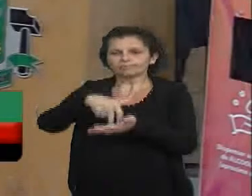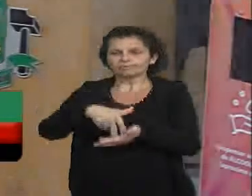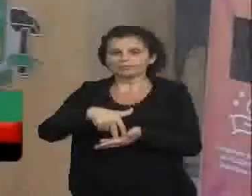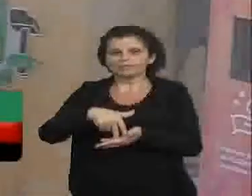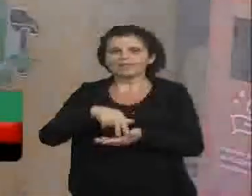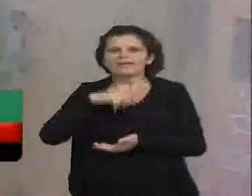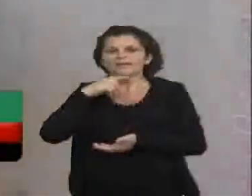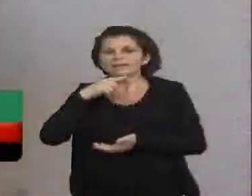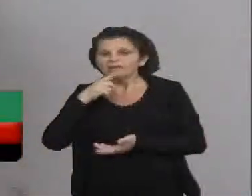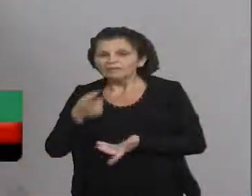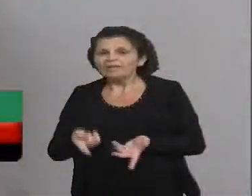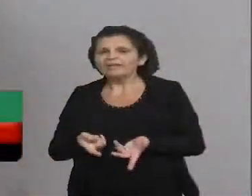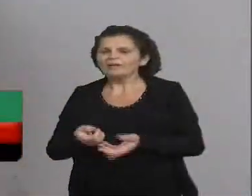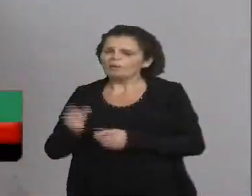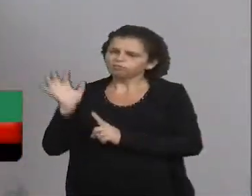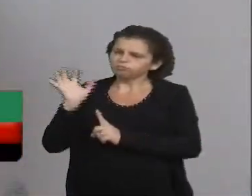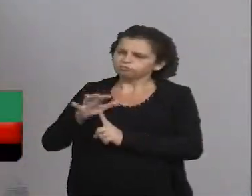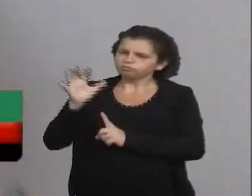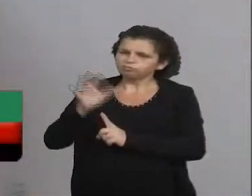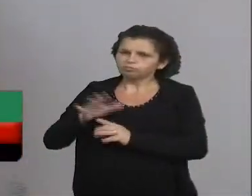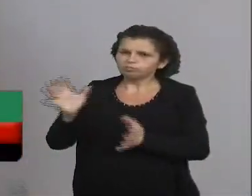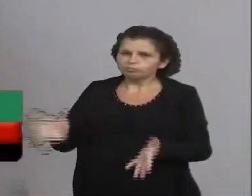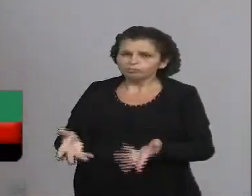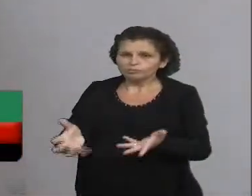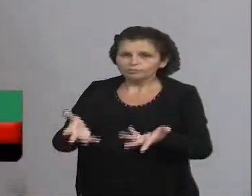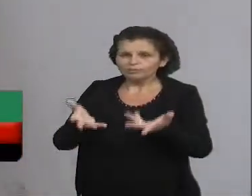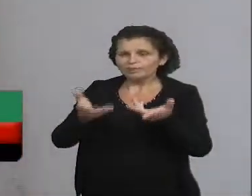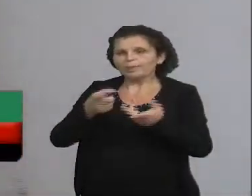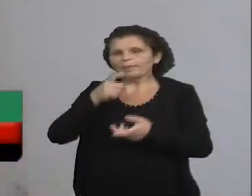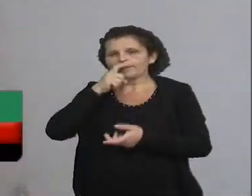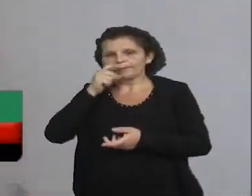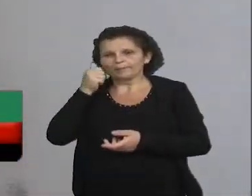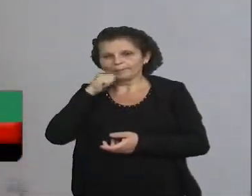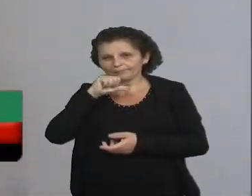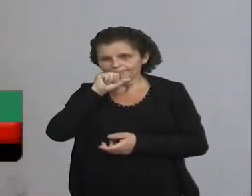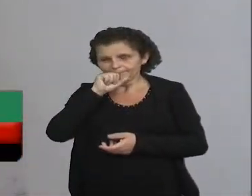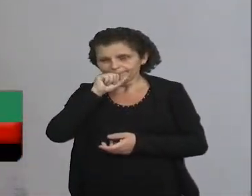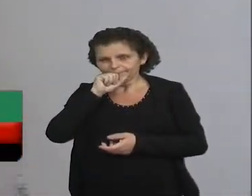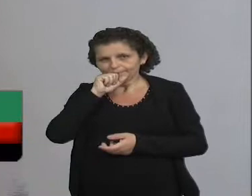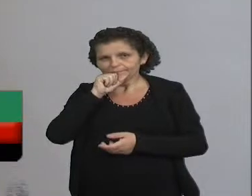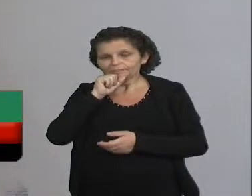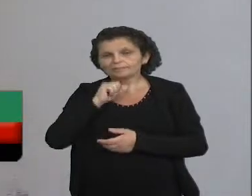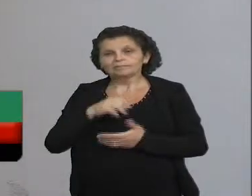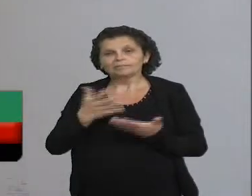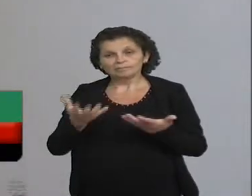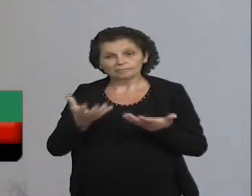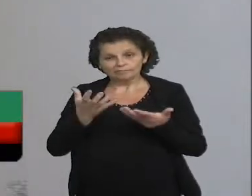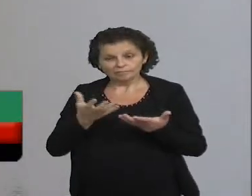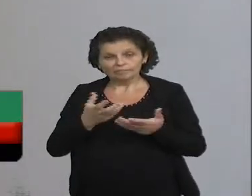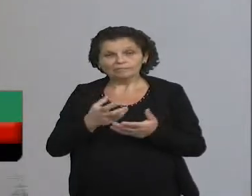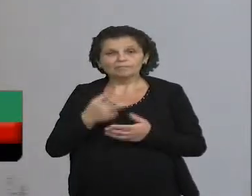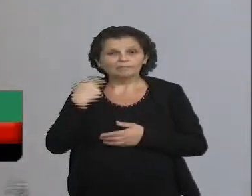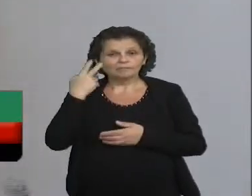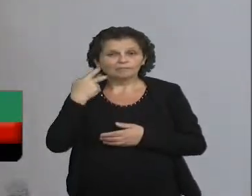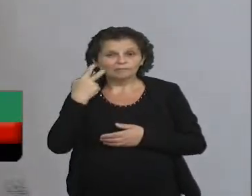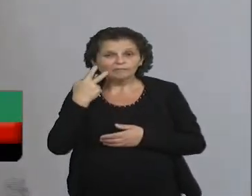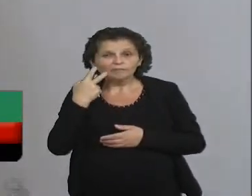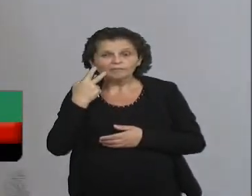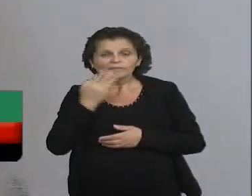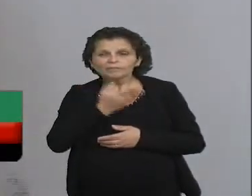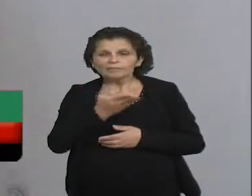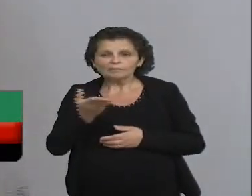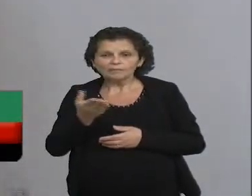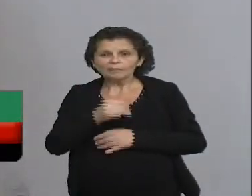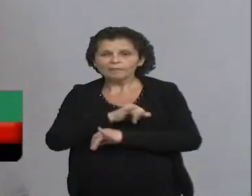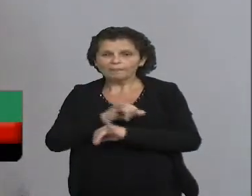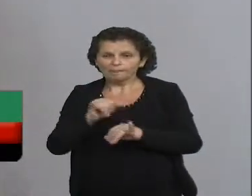ninguém investiu tanto na formação do nosso caráter como os nossos pais. Eu quero, então, aqui, vereadora,